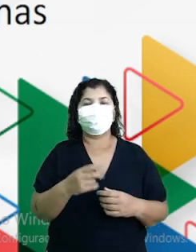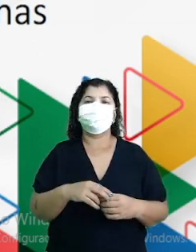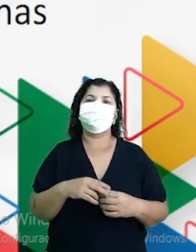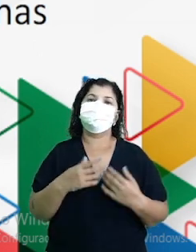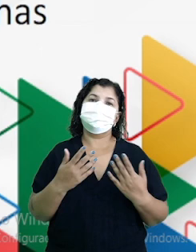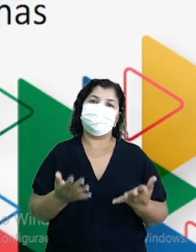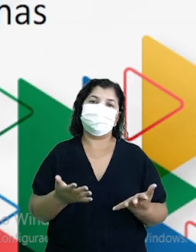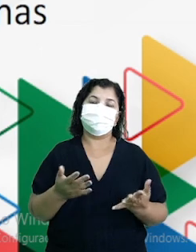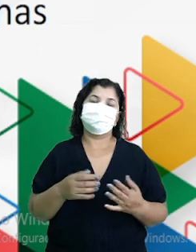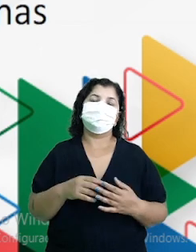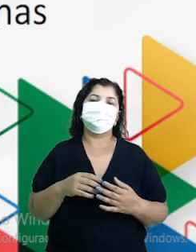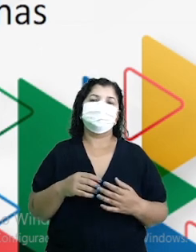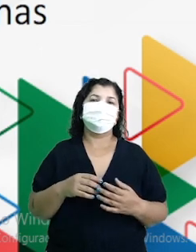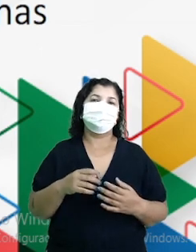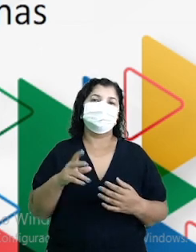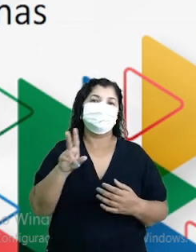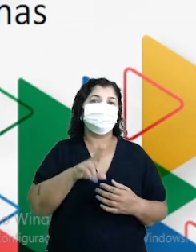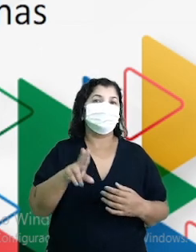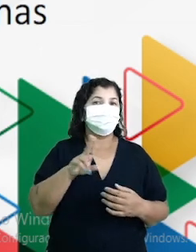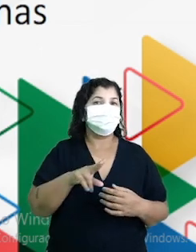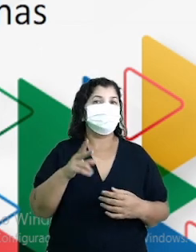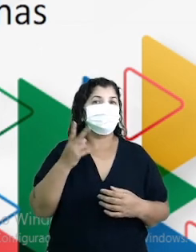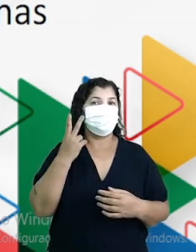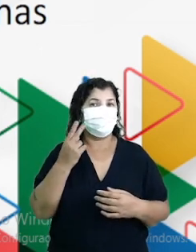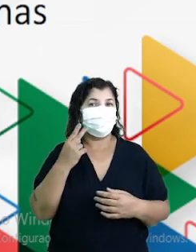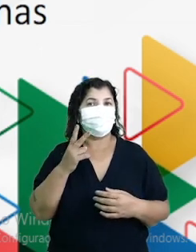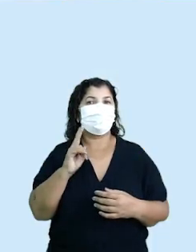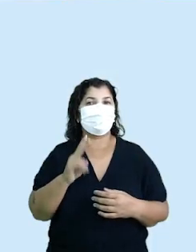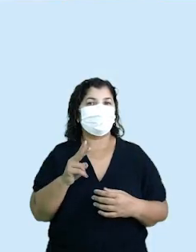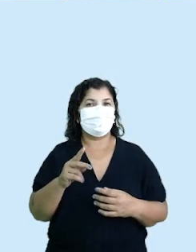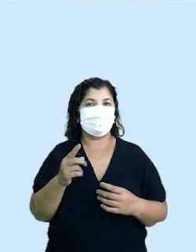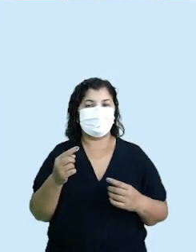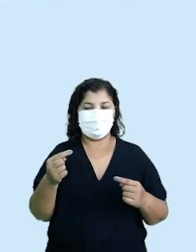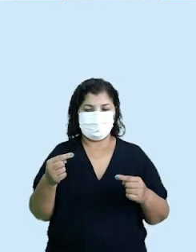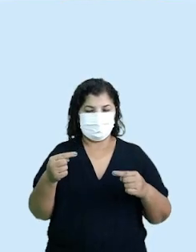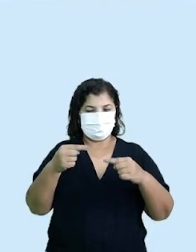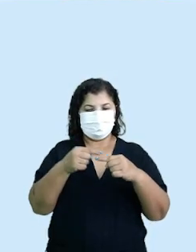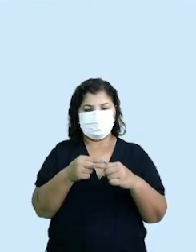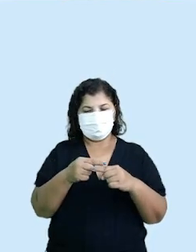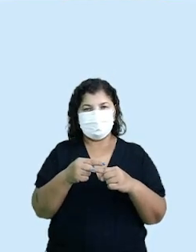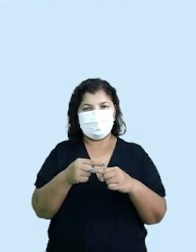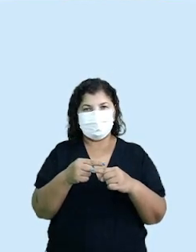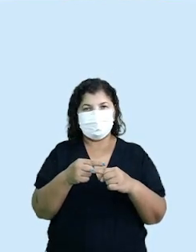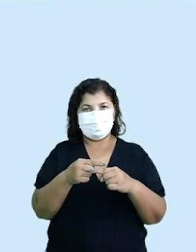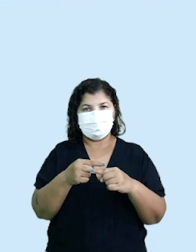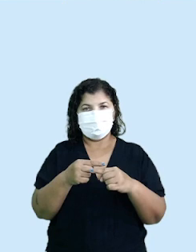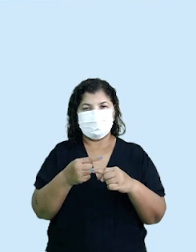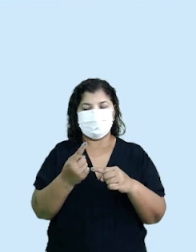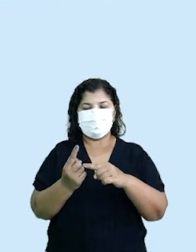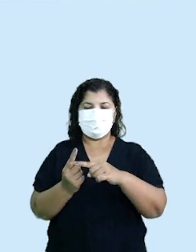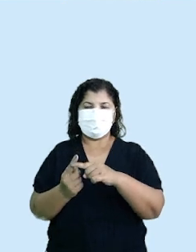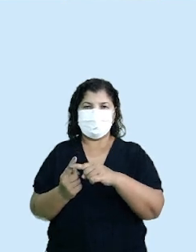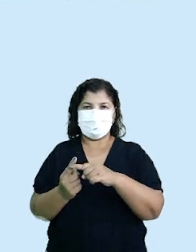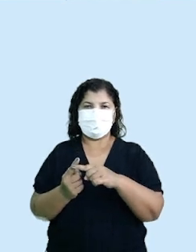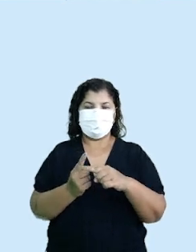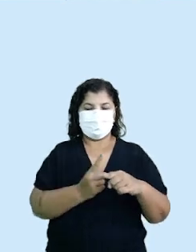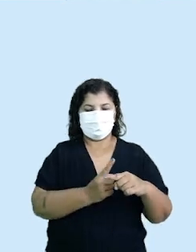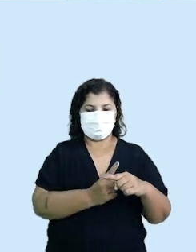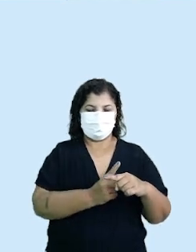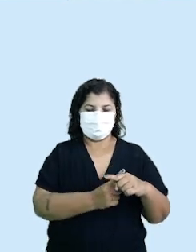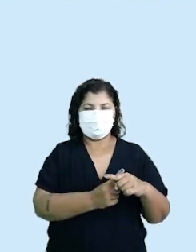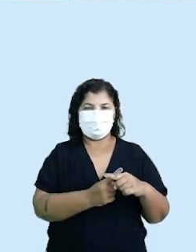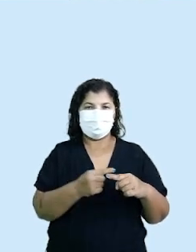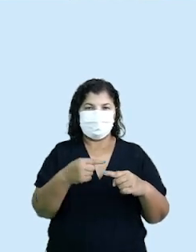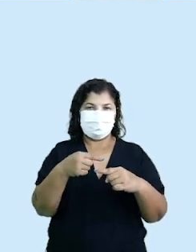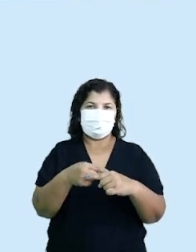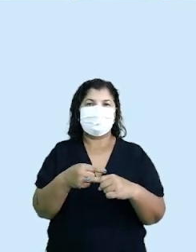que o normal é as pilhas serem colocadas invertidas, polo positivo de uma para cima e o polo positivo da outra para baixo?